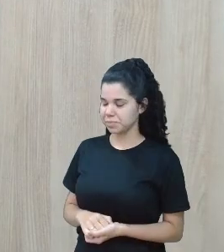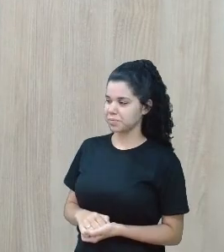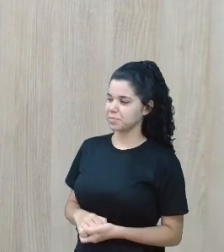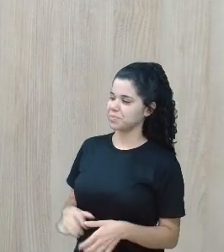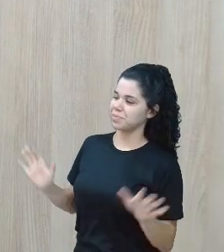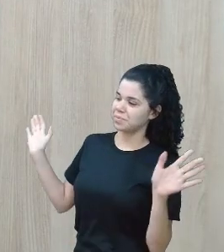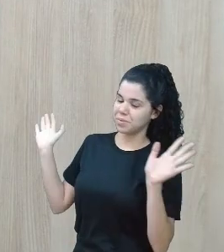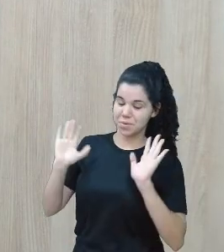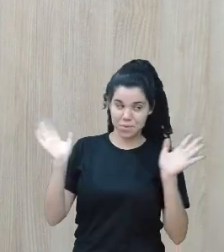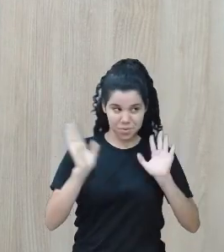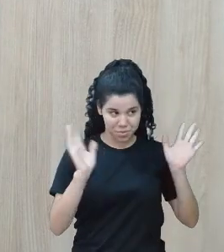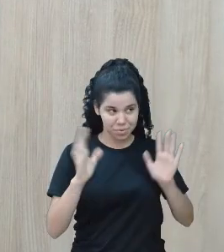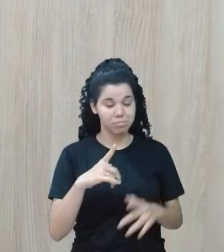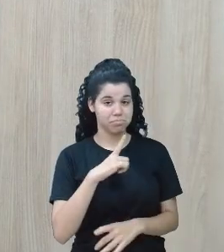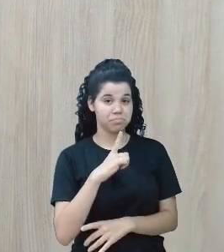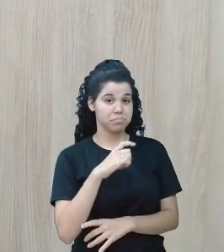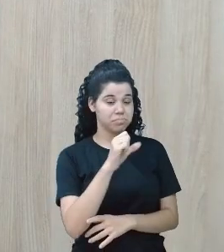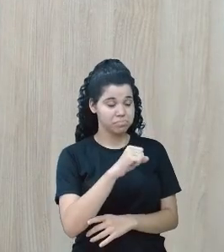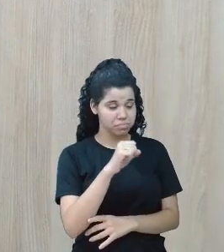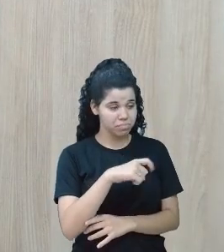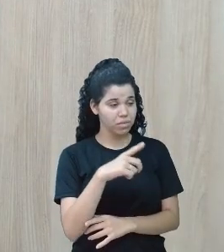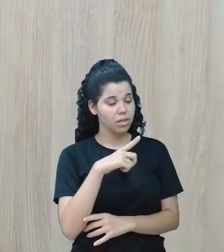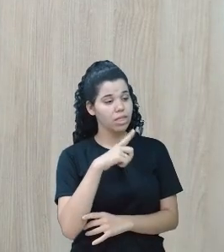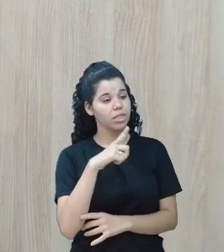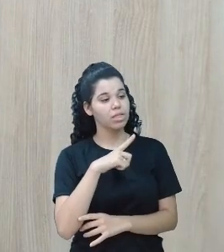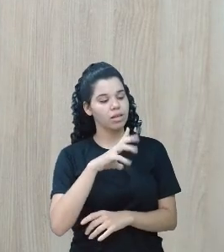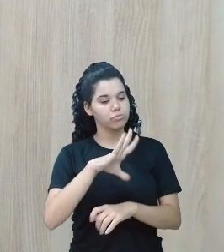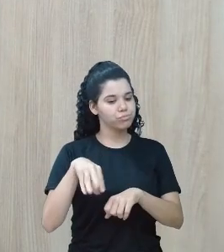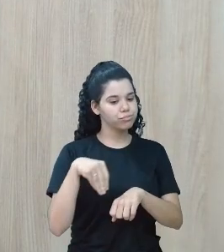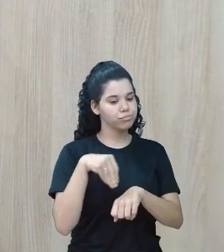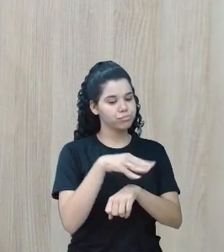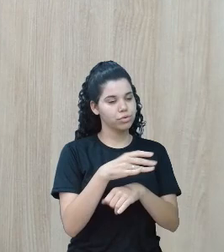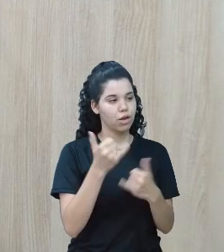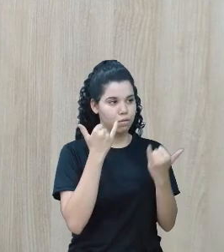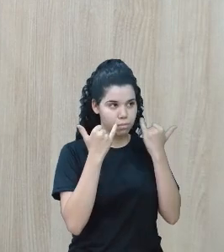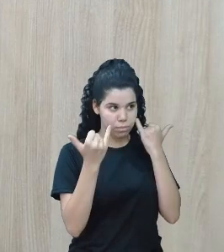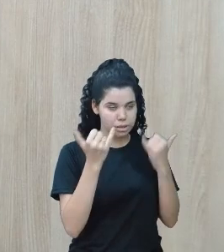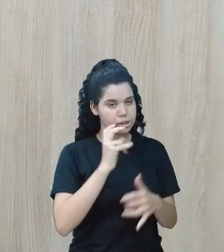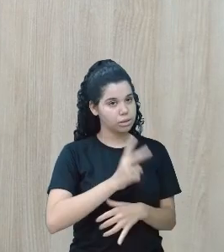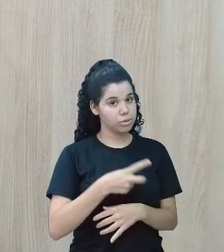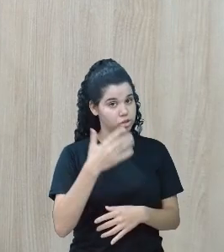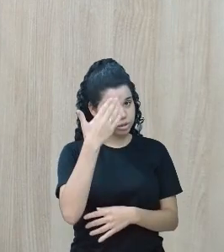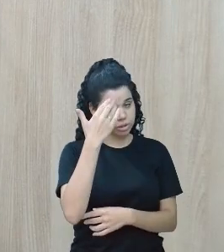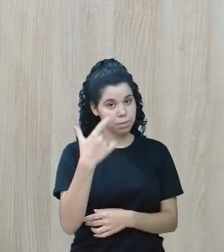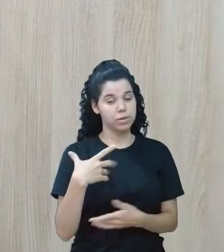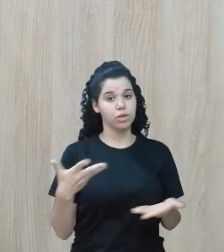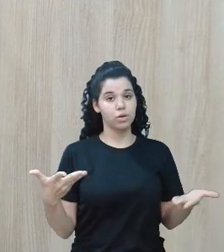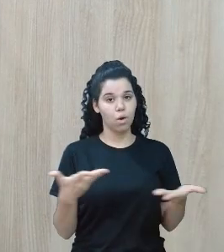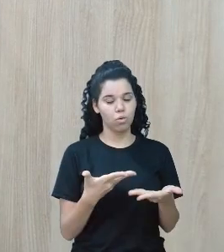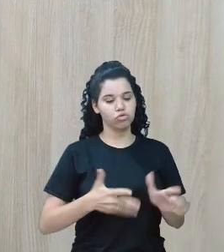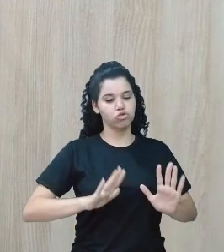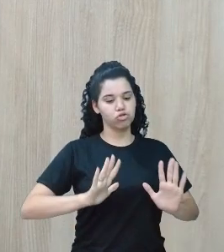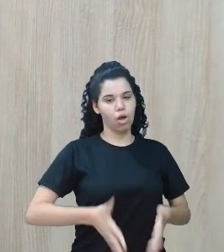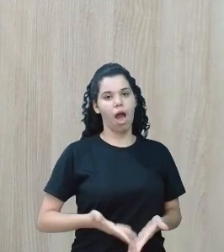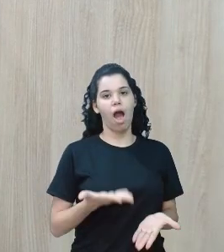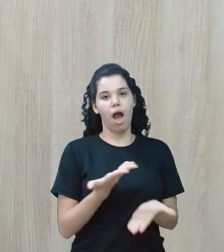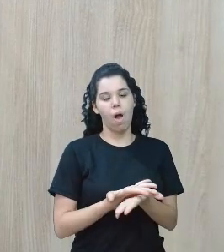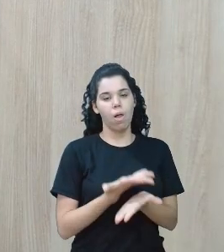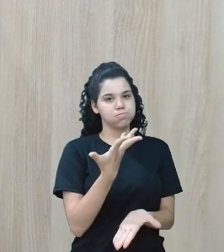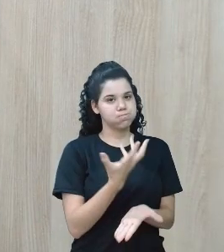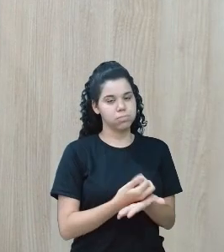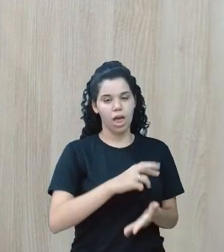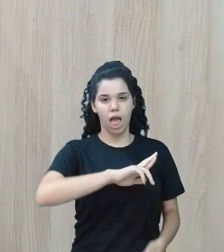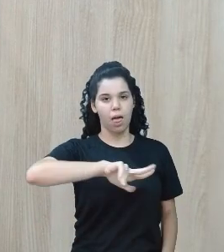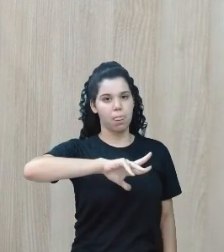Oi, Fernanda, tenho sim. Eu tenho aquele recadinho de sempre. A gente sabe que hoje a gente está com um programa gravado, né? A gente não